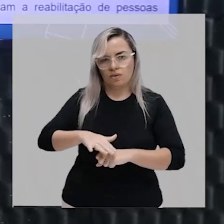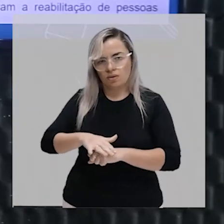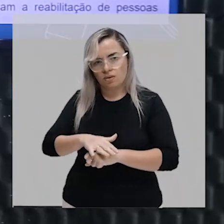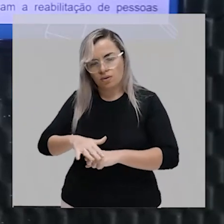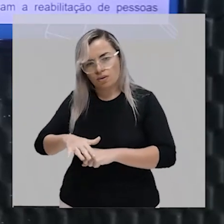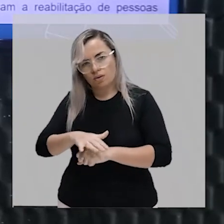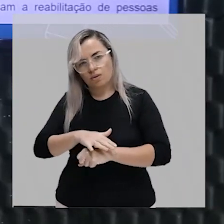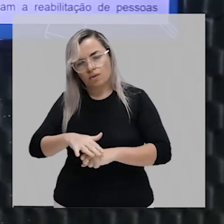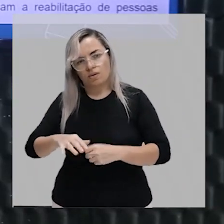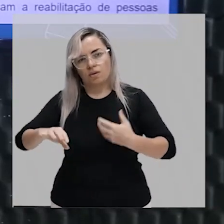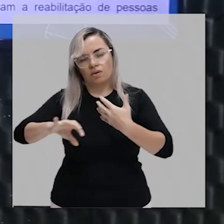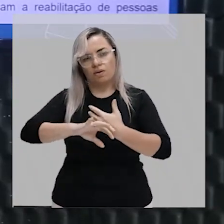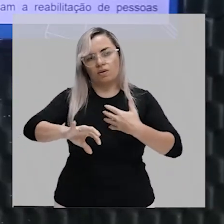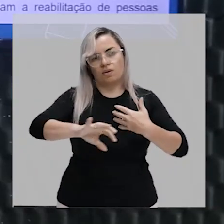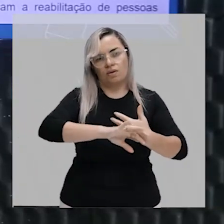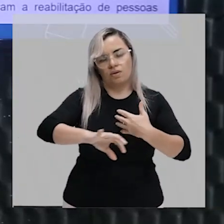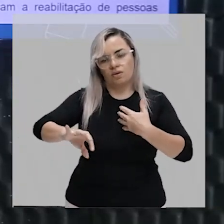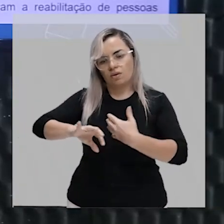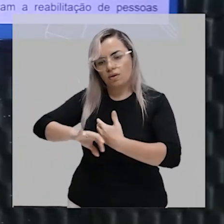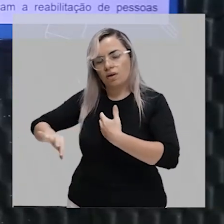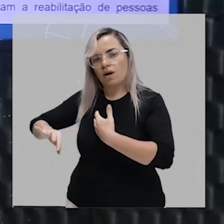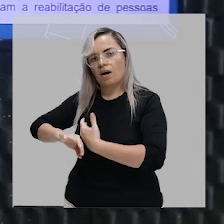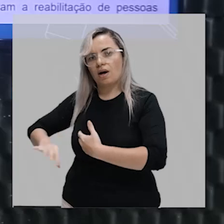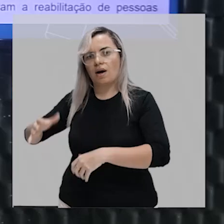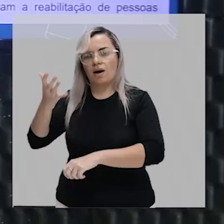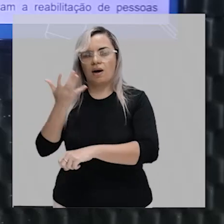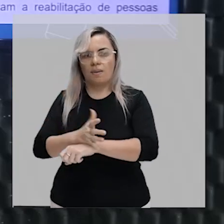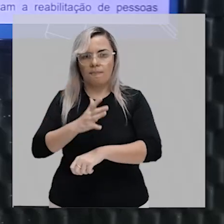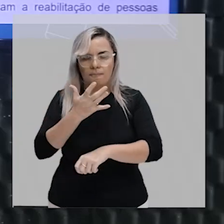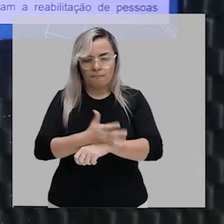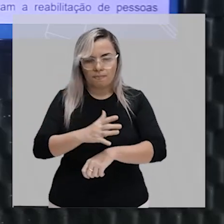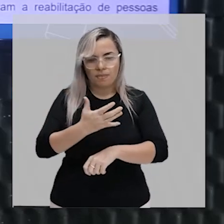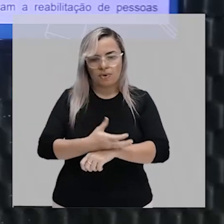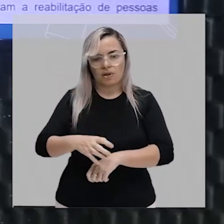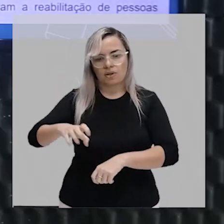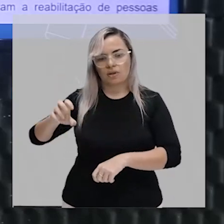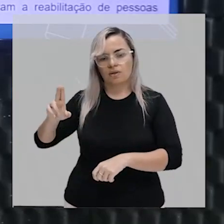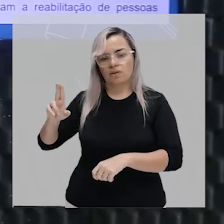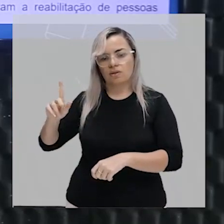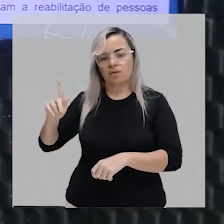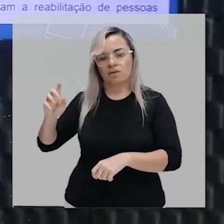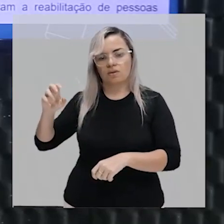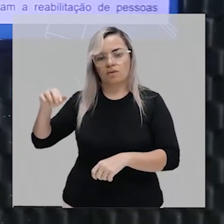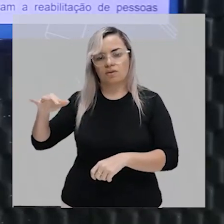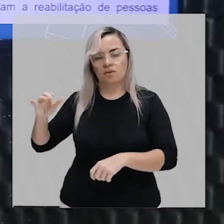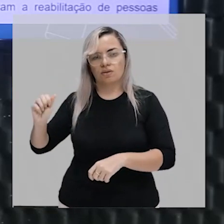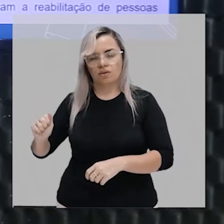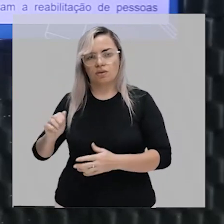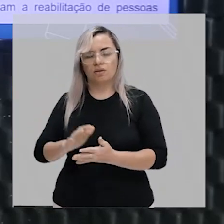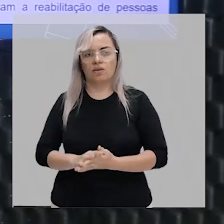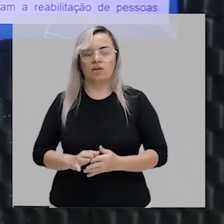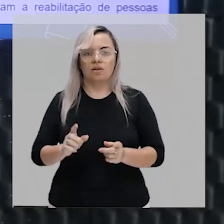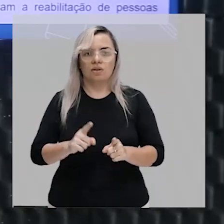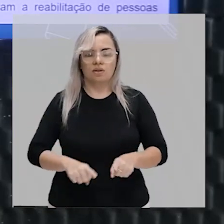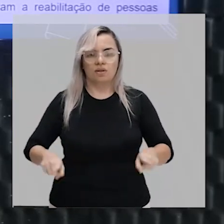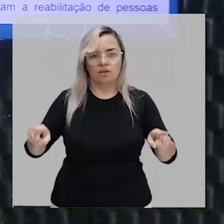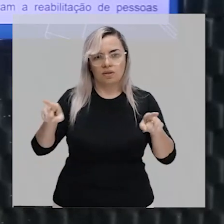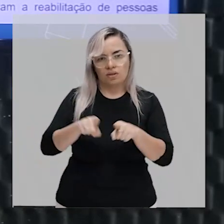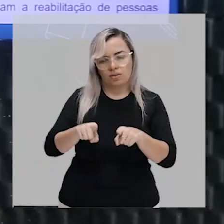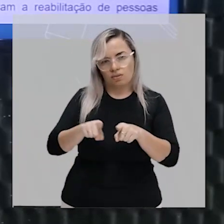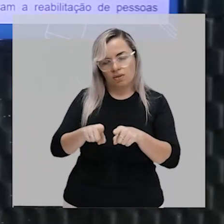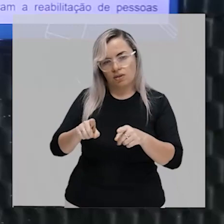Ásia, nós teremos a prática da eugenia, como também na época do nazismo, na